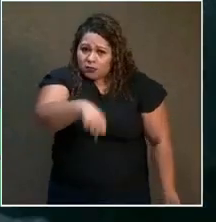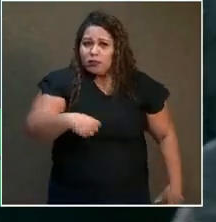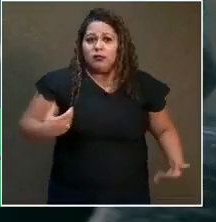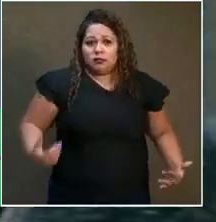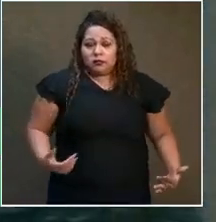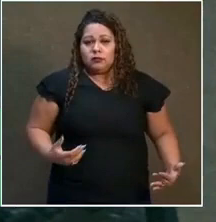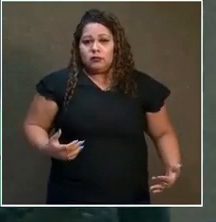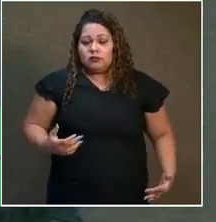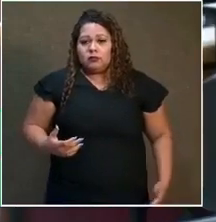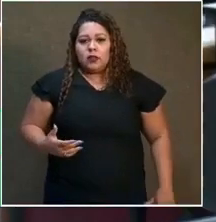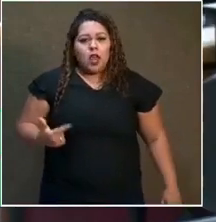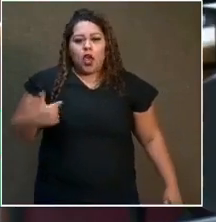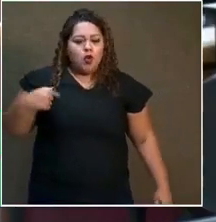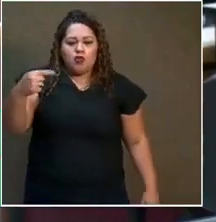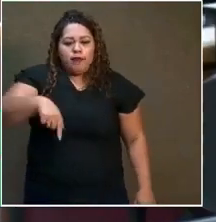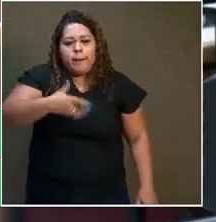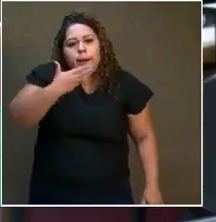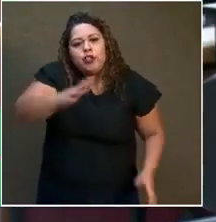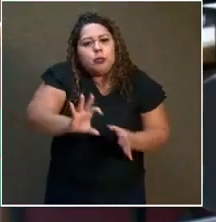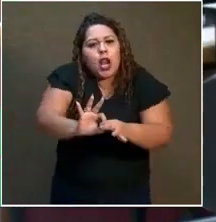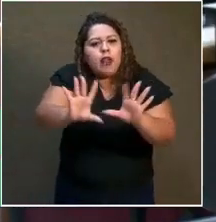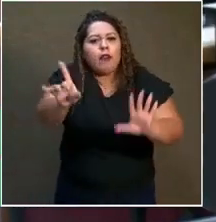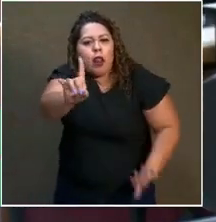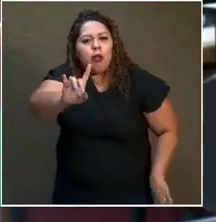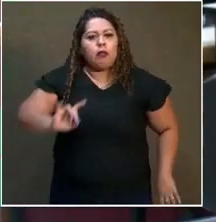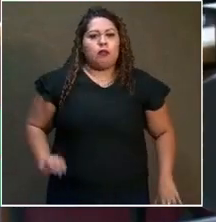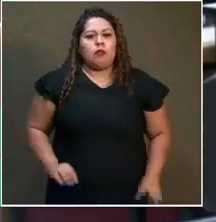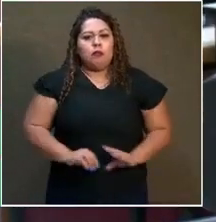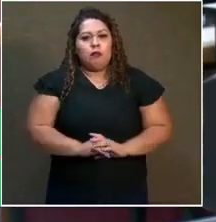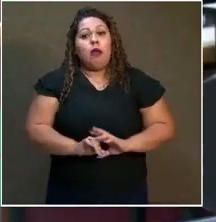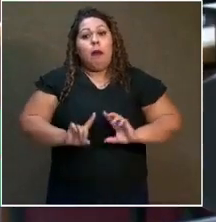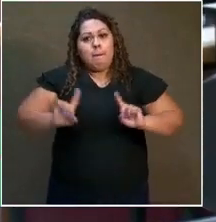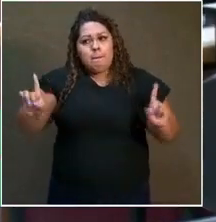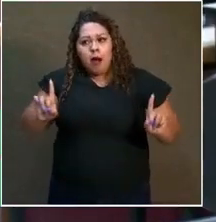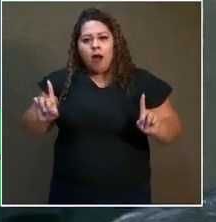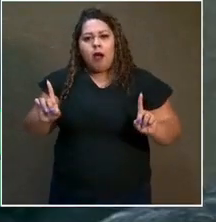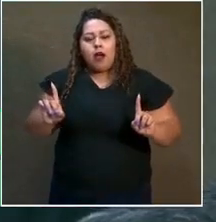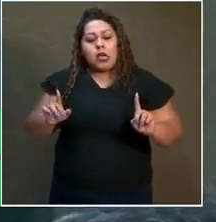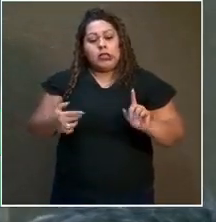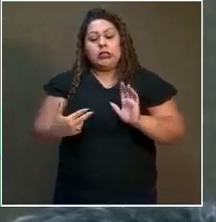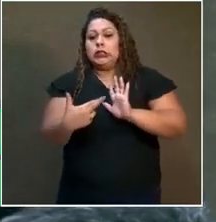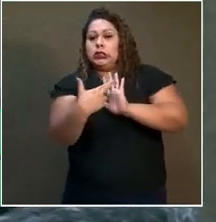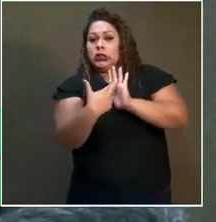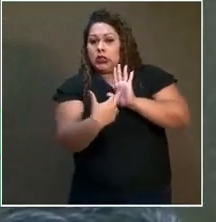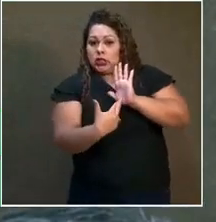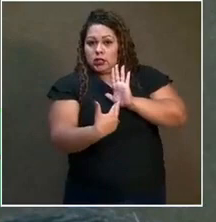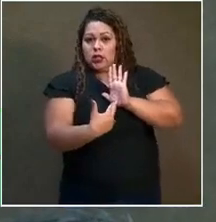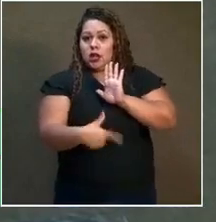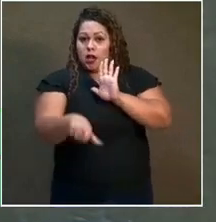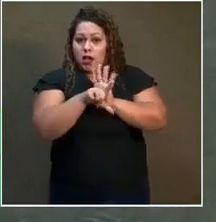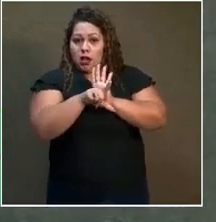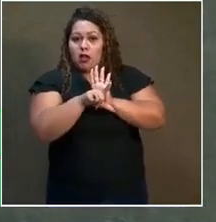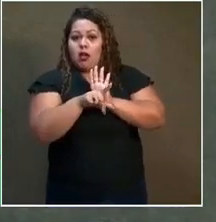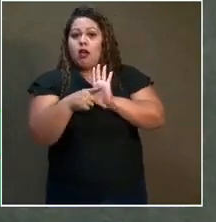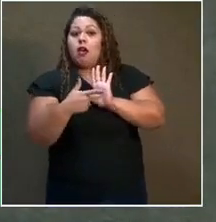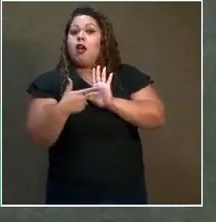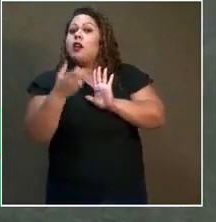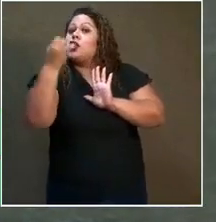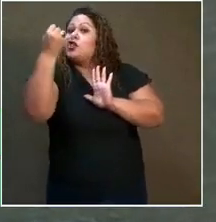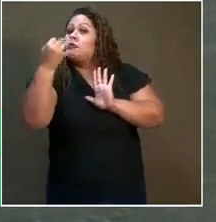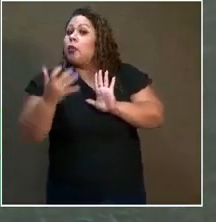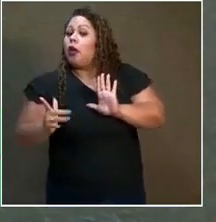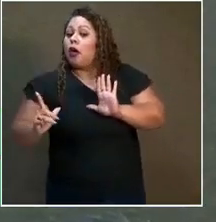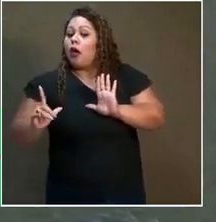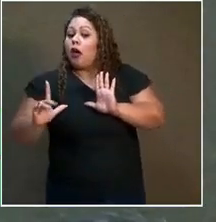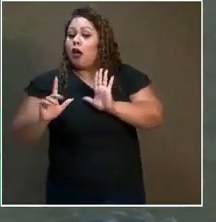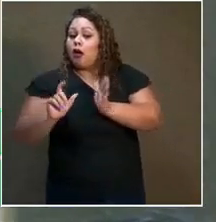Volto a repetir, eu não vim pedir absolvição. Mas o próprio código que condena traz a diminuição da pena. Se o agente comete